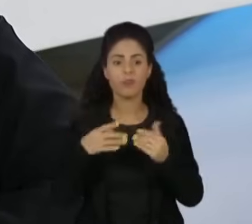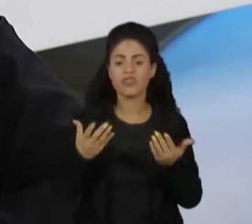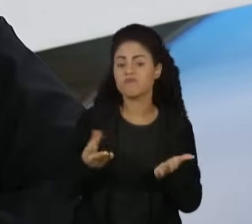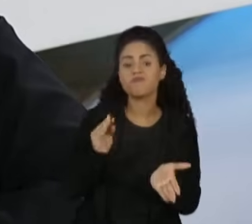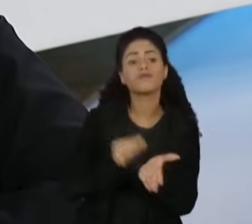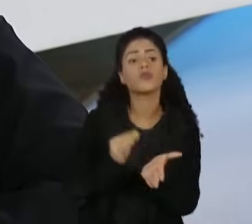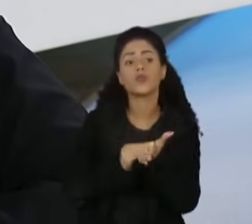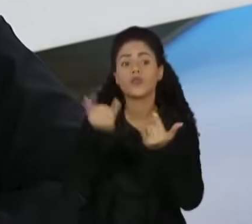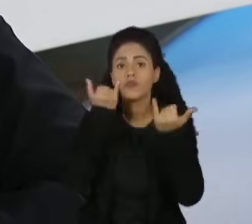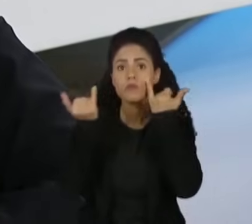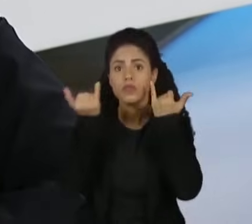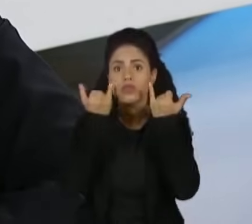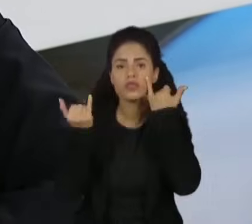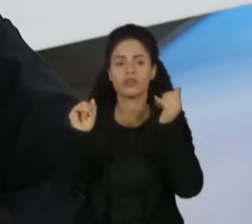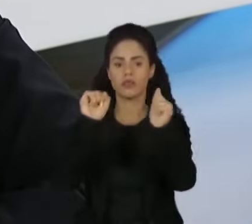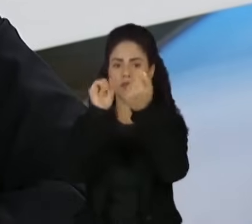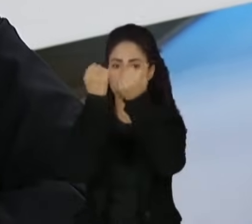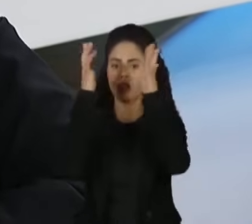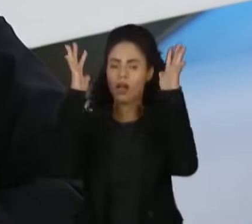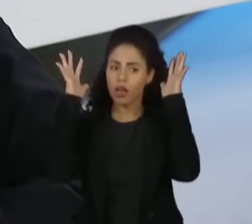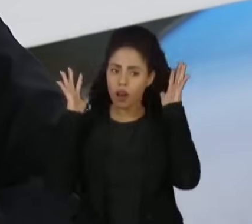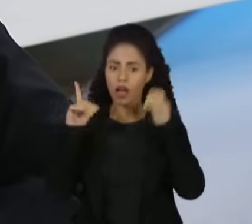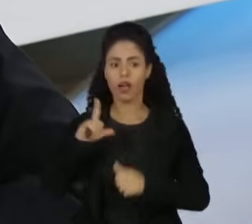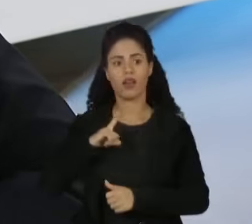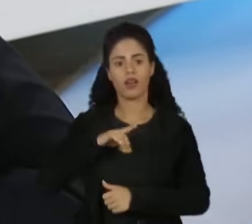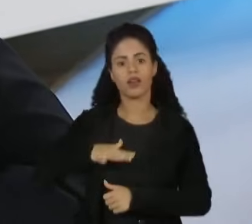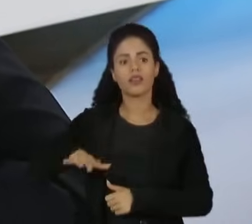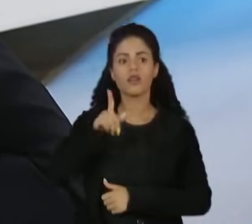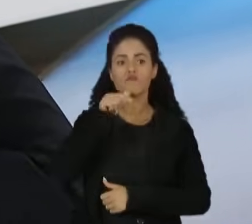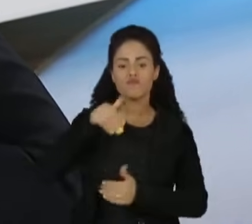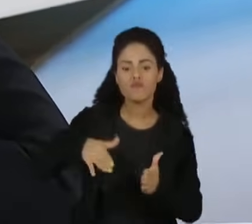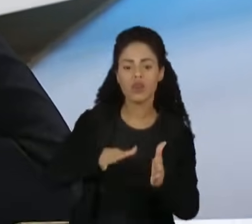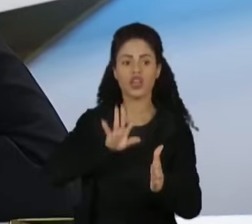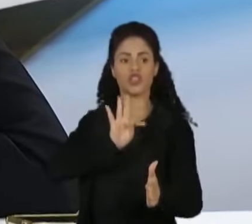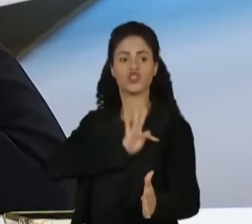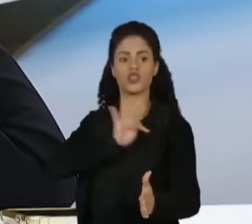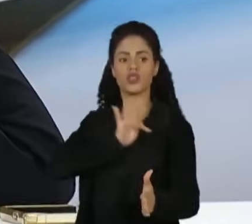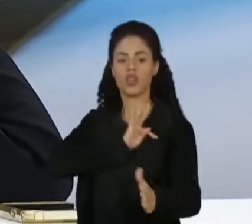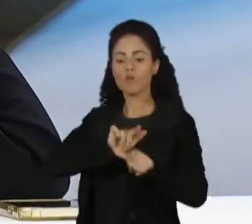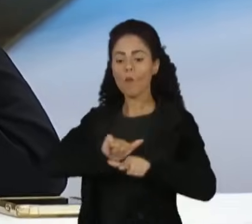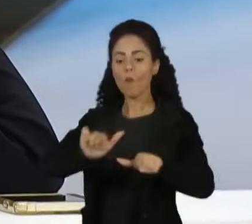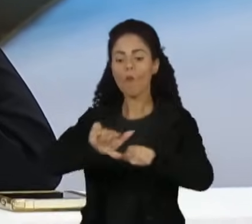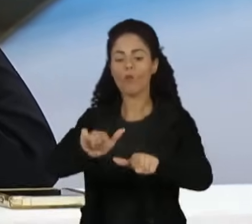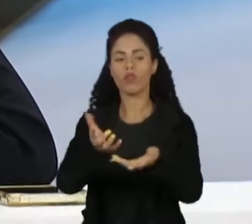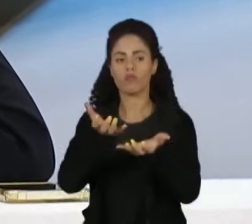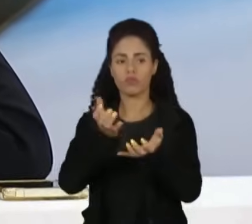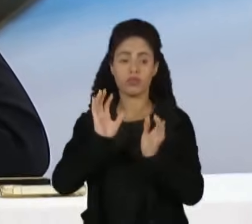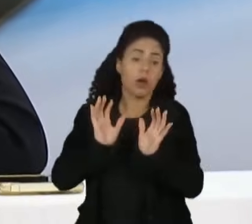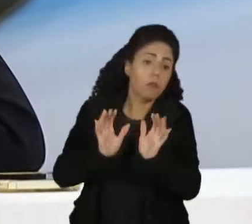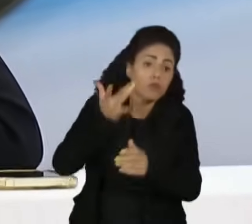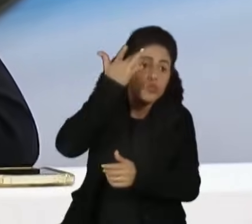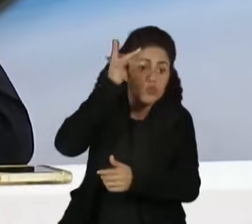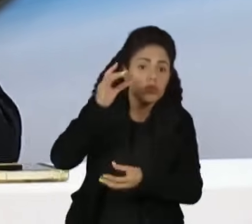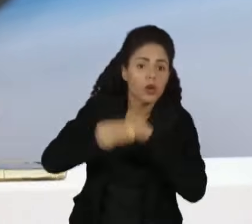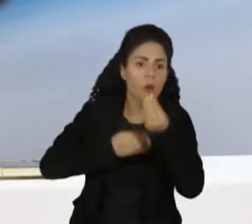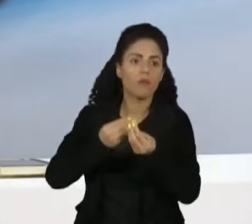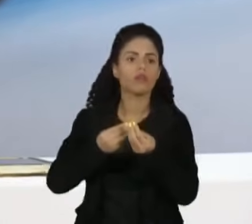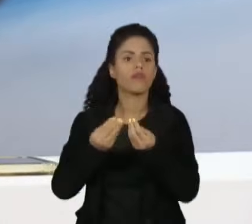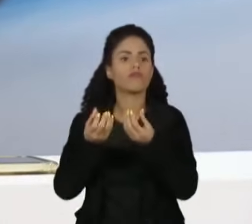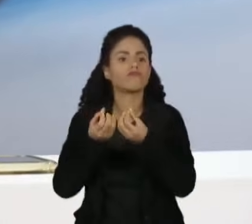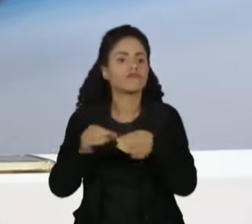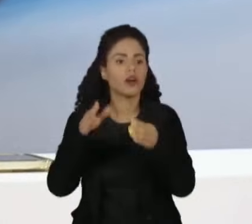que é revitalizar os parques que já existem, despoluir o Rio Tietê? Não sei como é que isso vai acabar com mudanças climáticas,